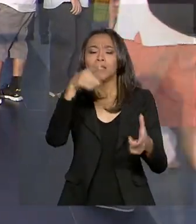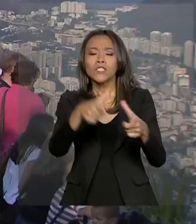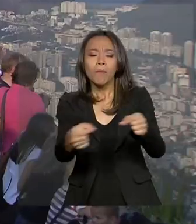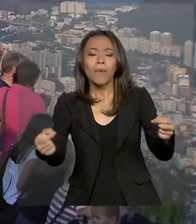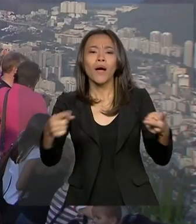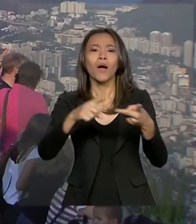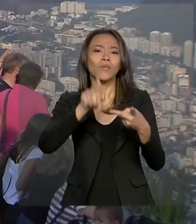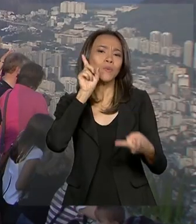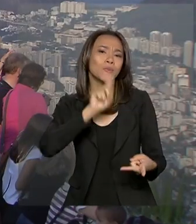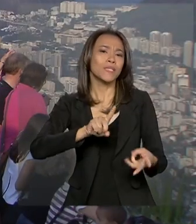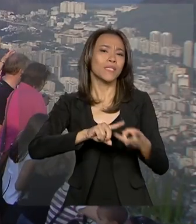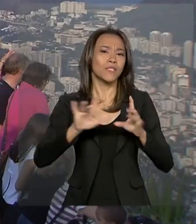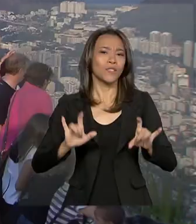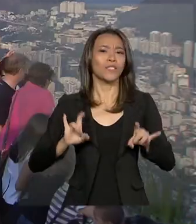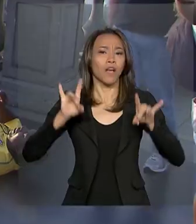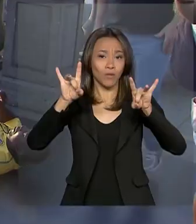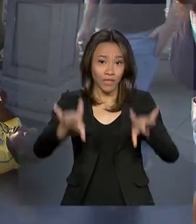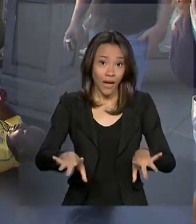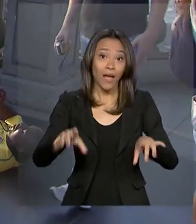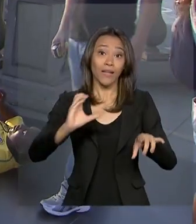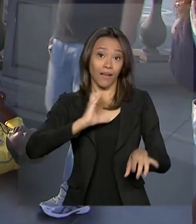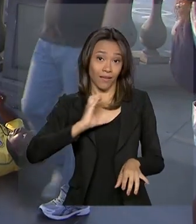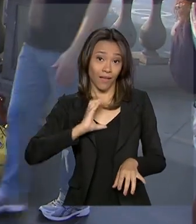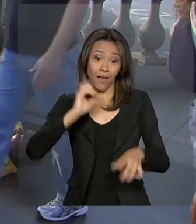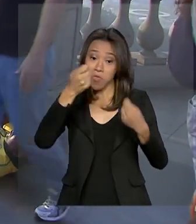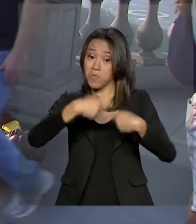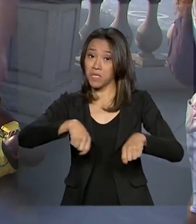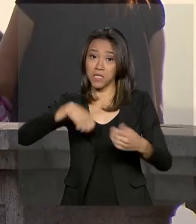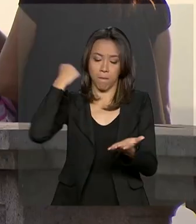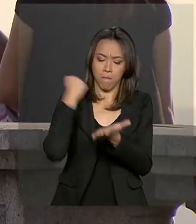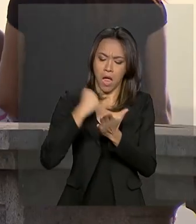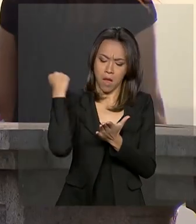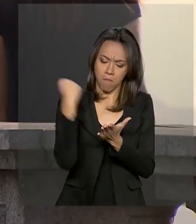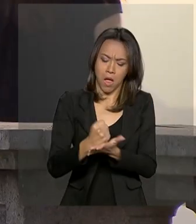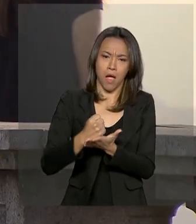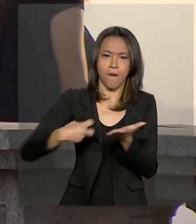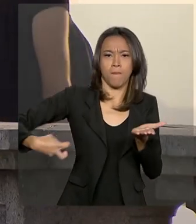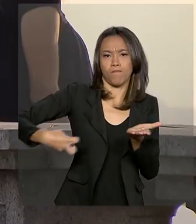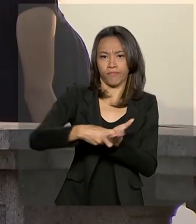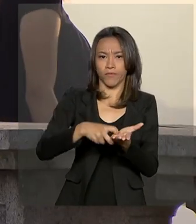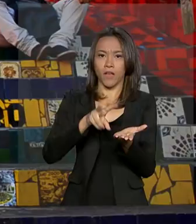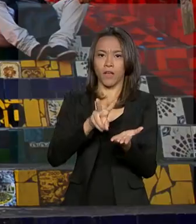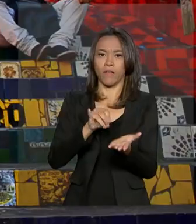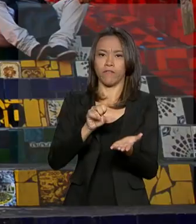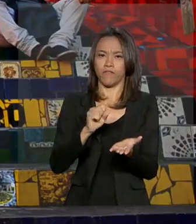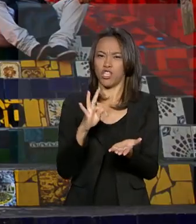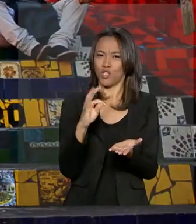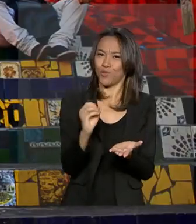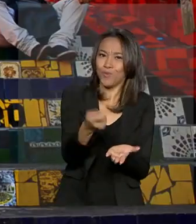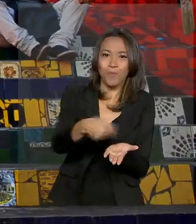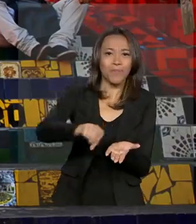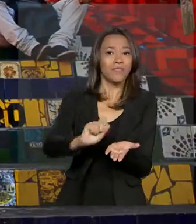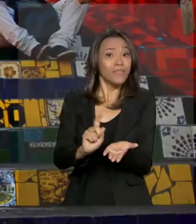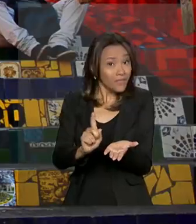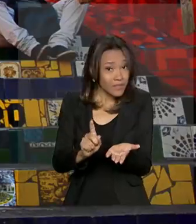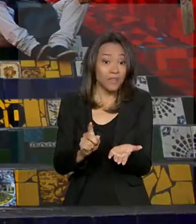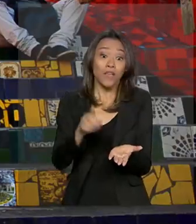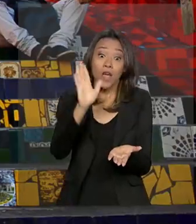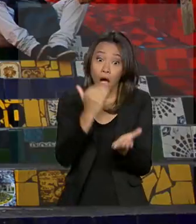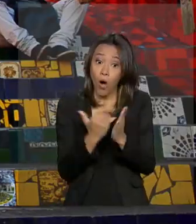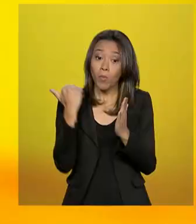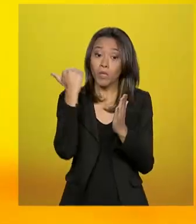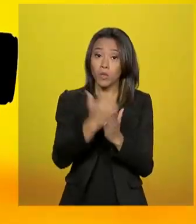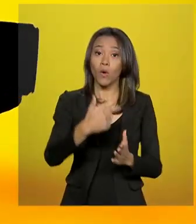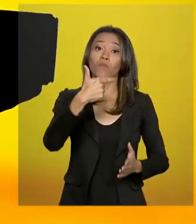Estados Unidos, Austrália e Canadá não precisam tirar visto para conhecer o Brasil. A medida fez crescer em 25